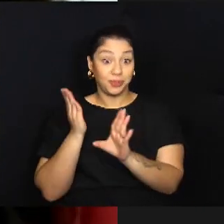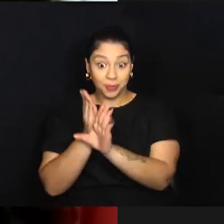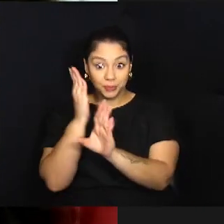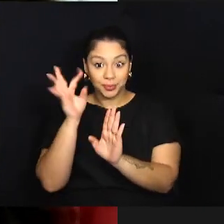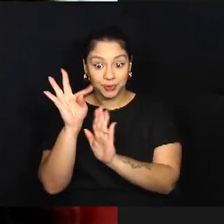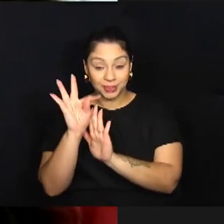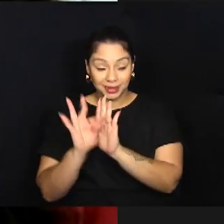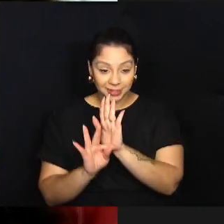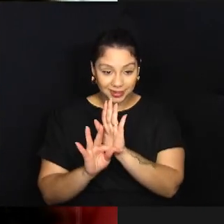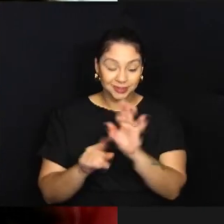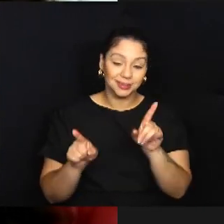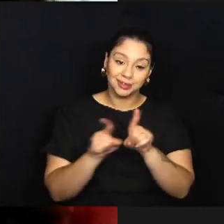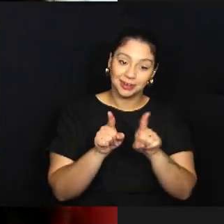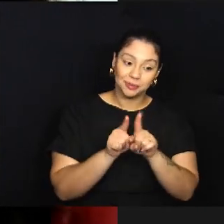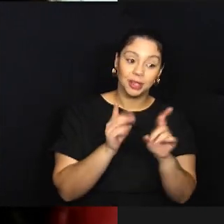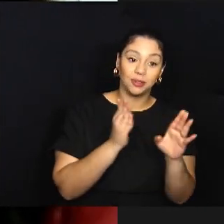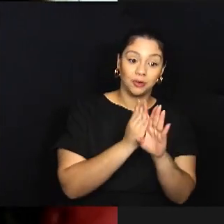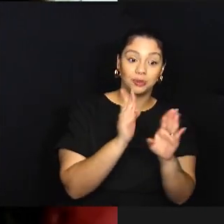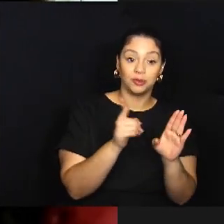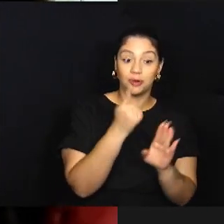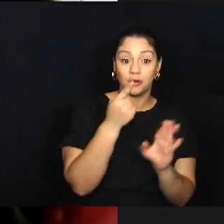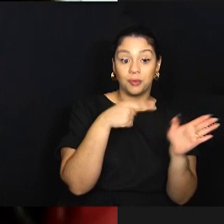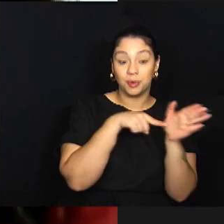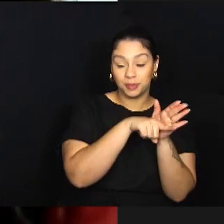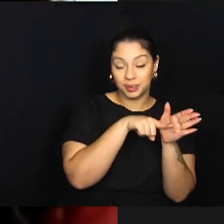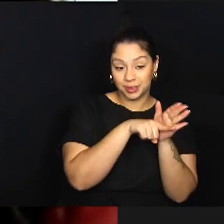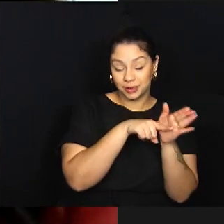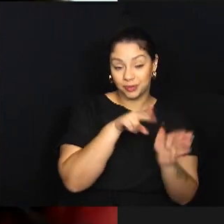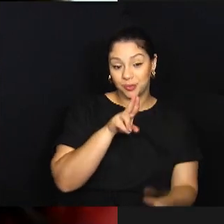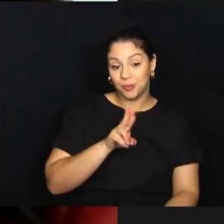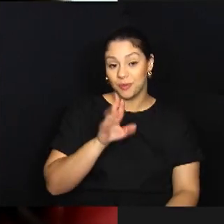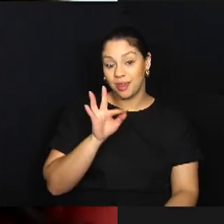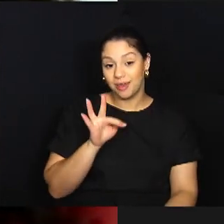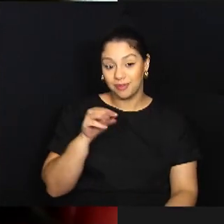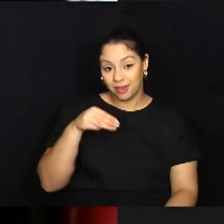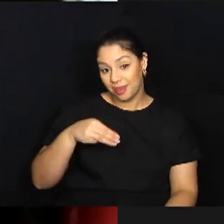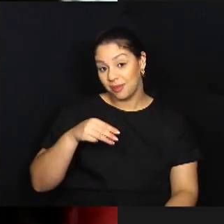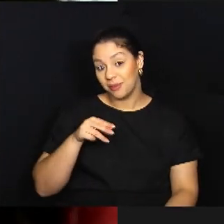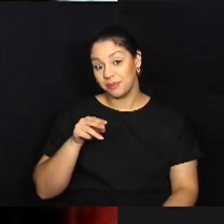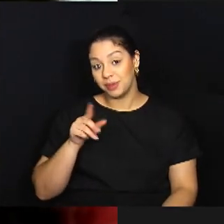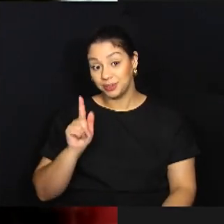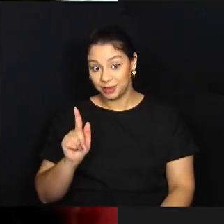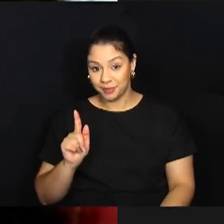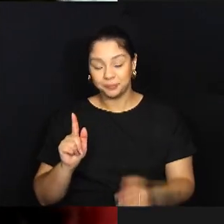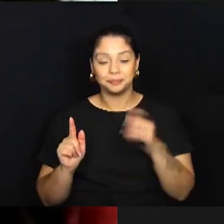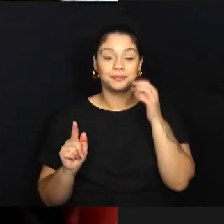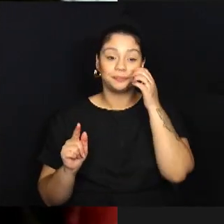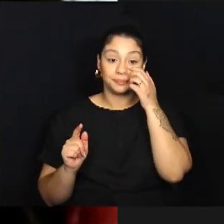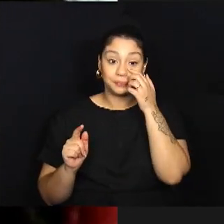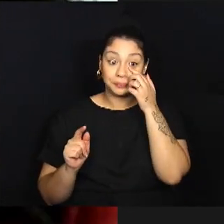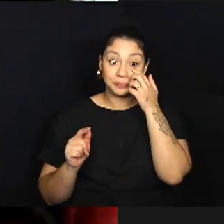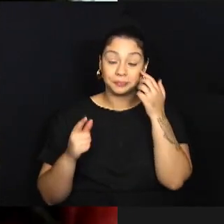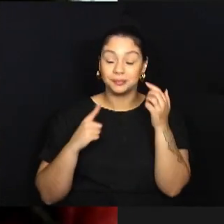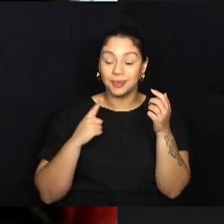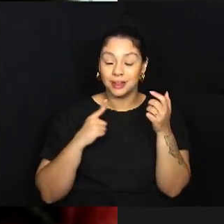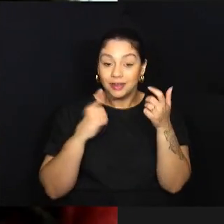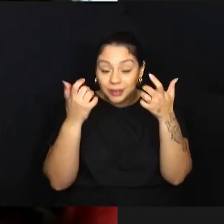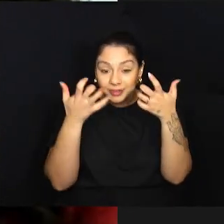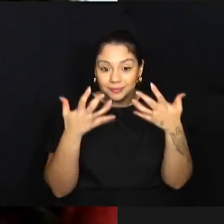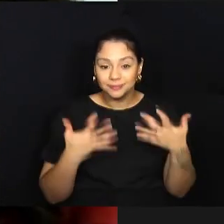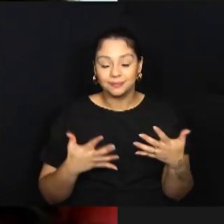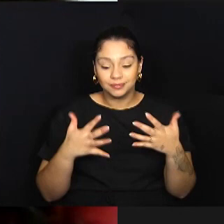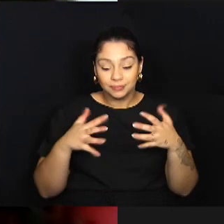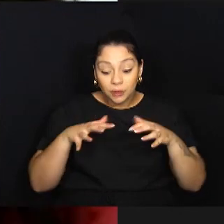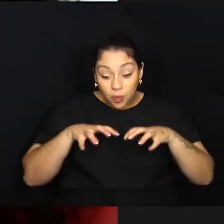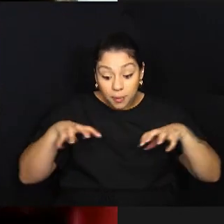e encontramos uma pesquisadora da UFMG, a Cristina, que refez o mapa dessa crônica. Então,